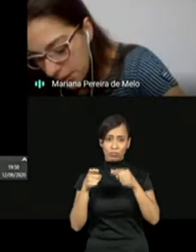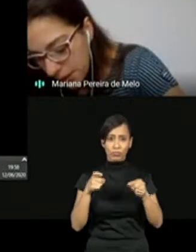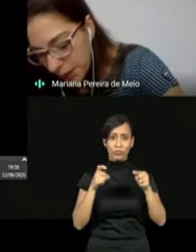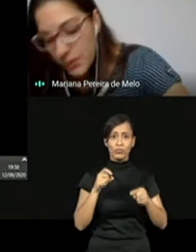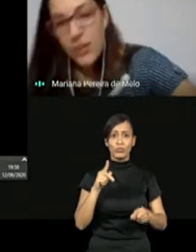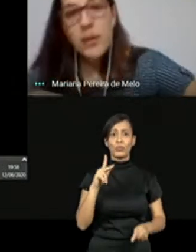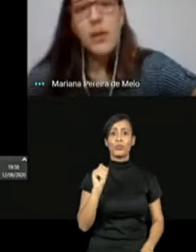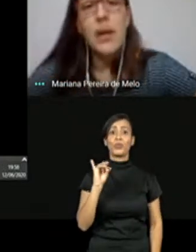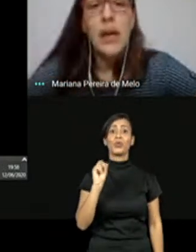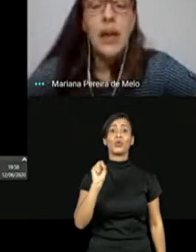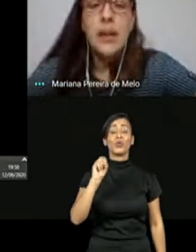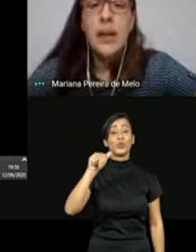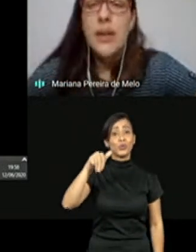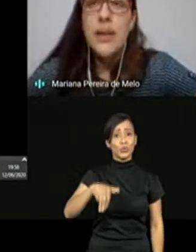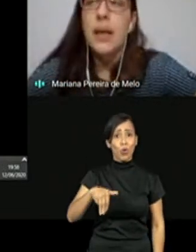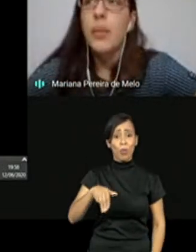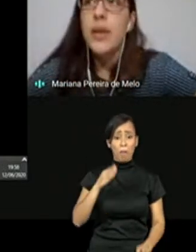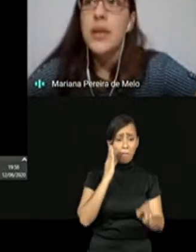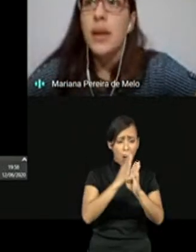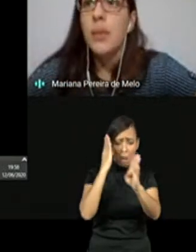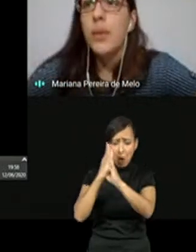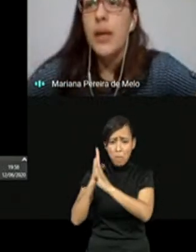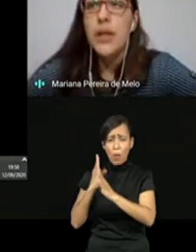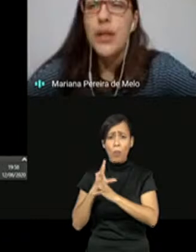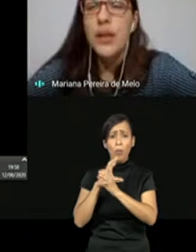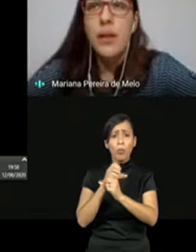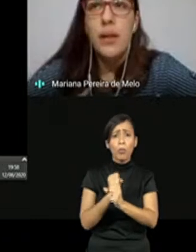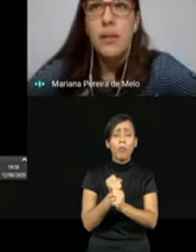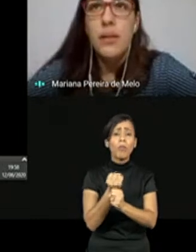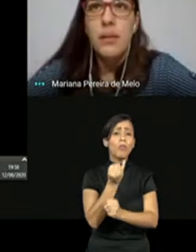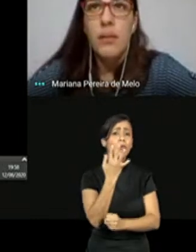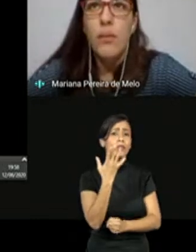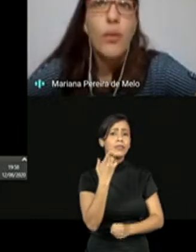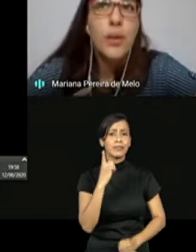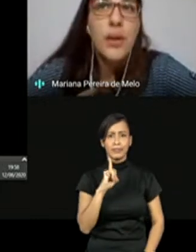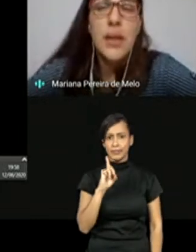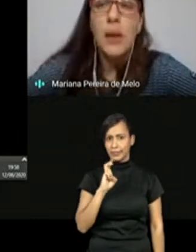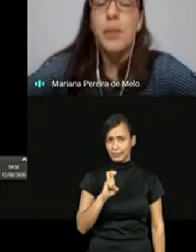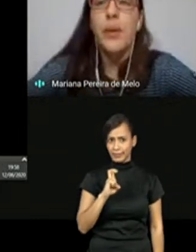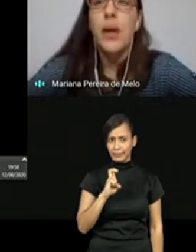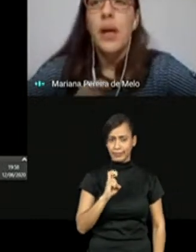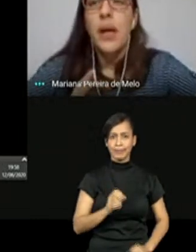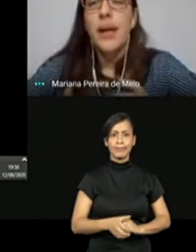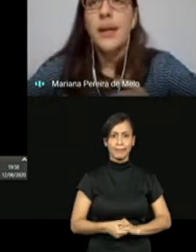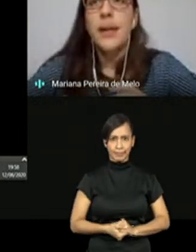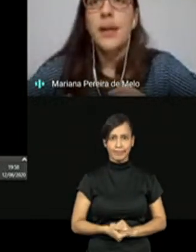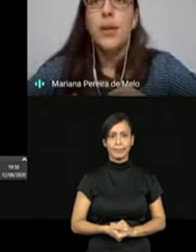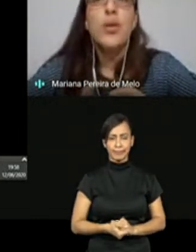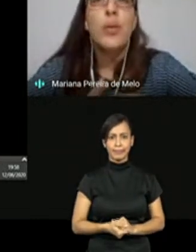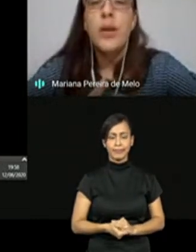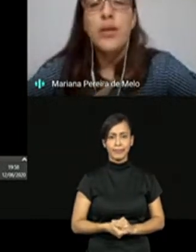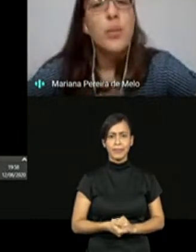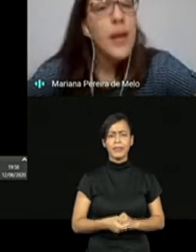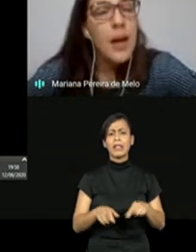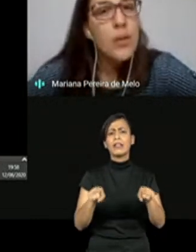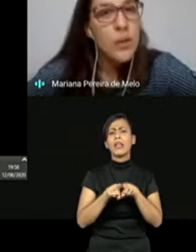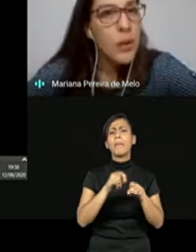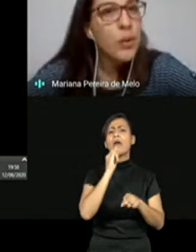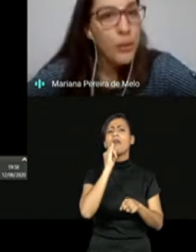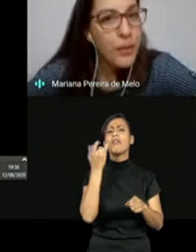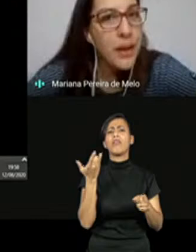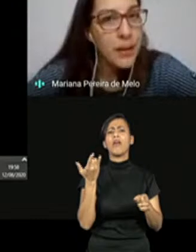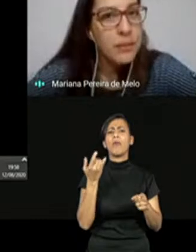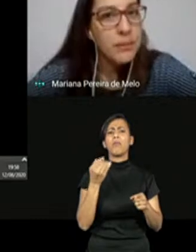15 defeitos. Então, assim, por exemplo, a gente está... um outro exemplo. Número de buracos